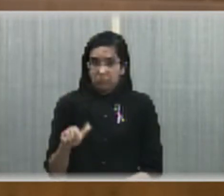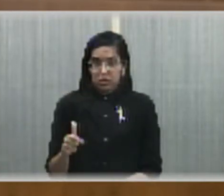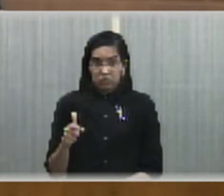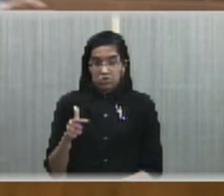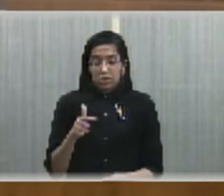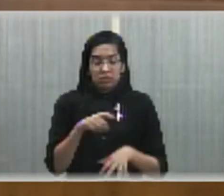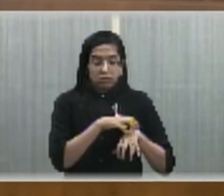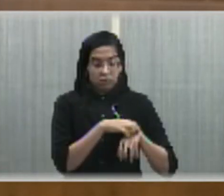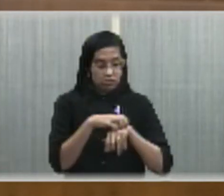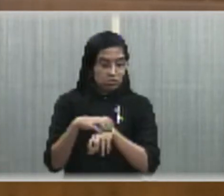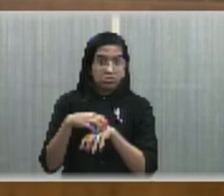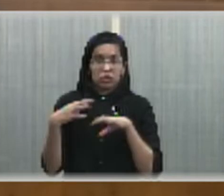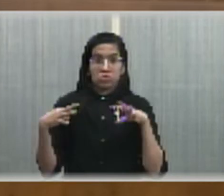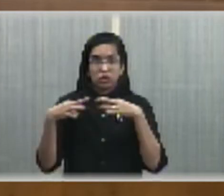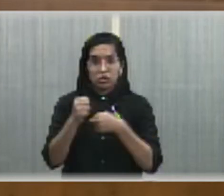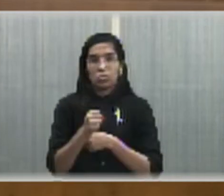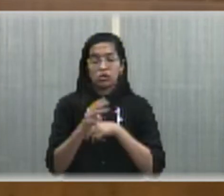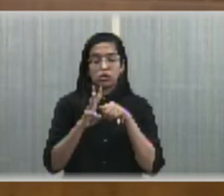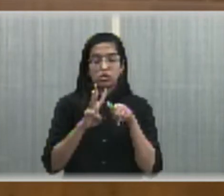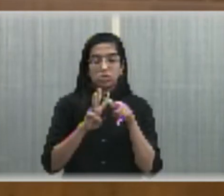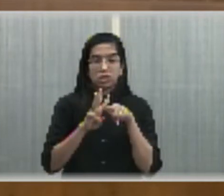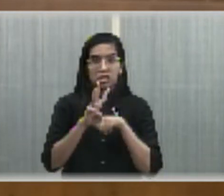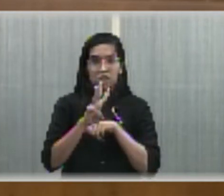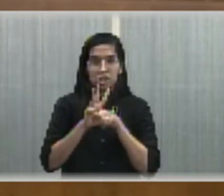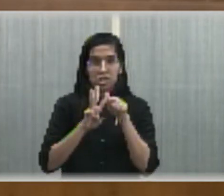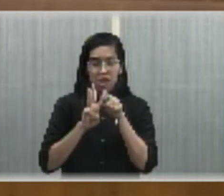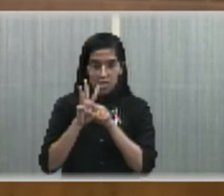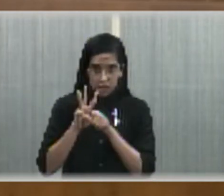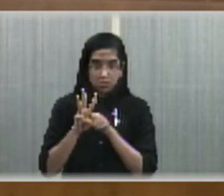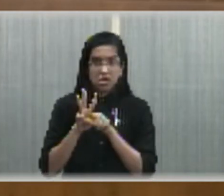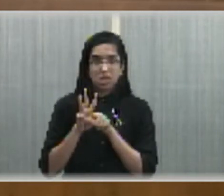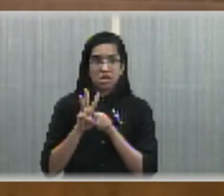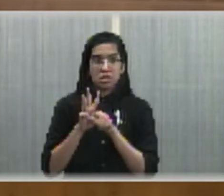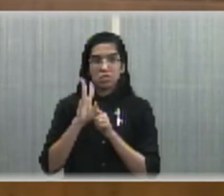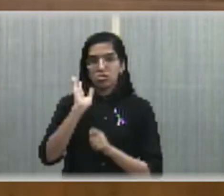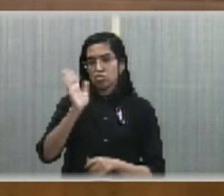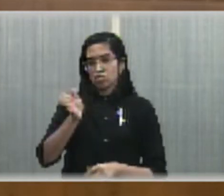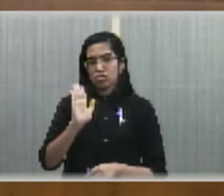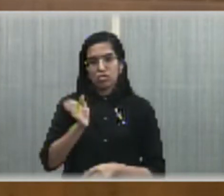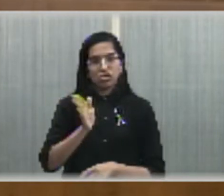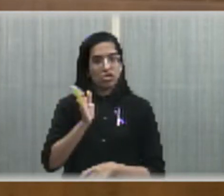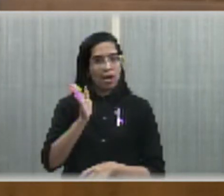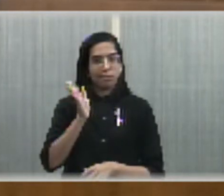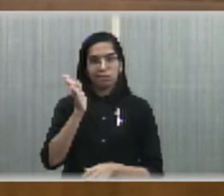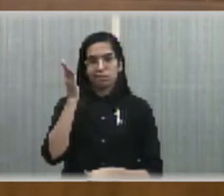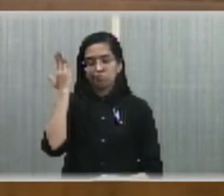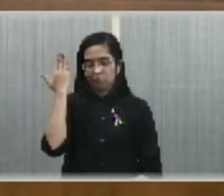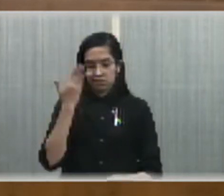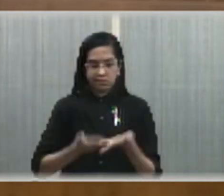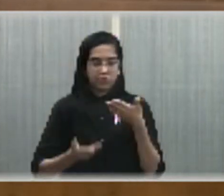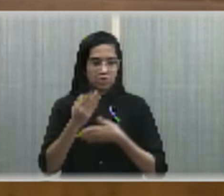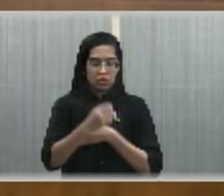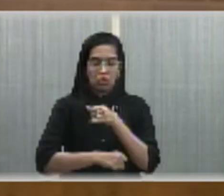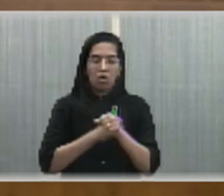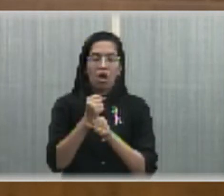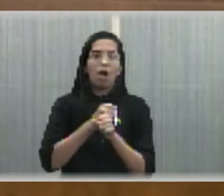durante todo o primeiro semestre, automaticamente já estão reprovados por falta.